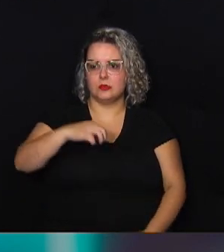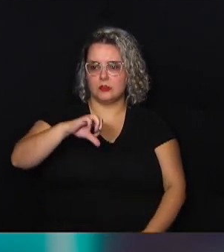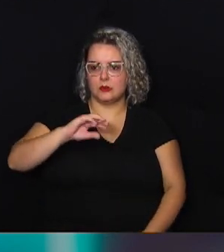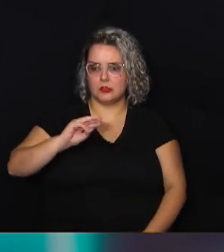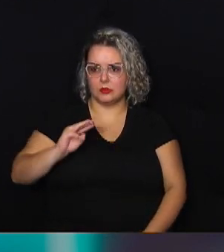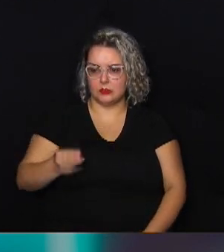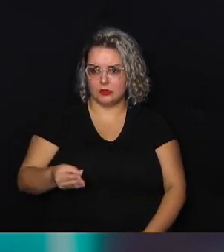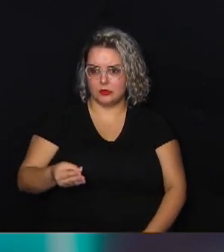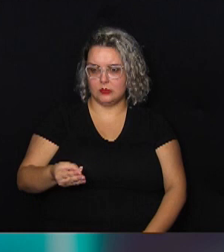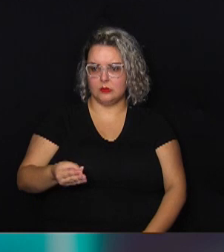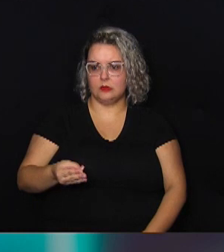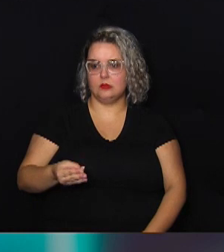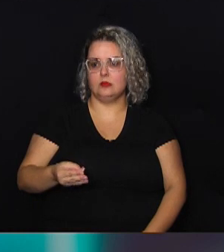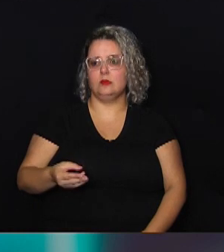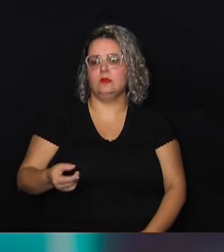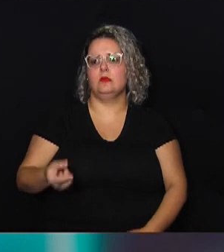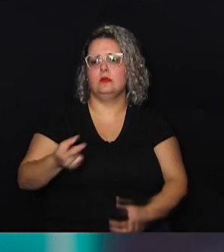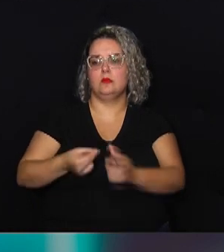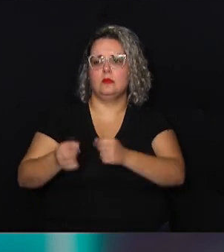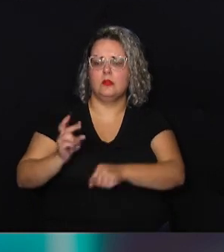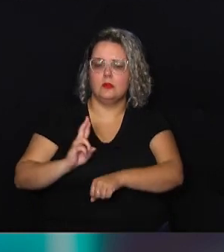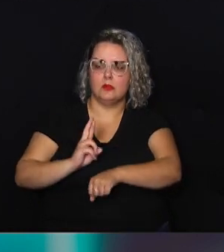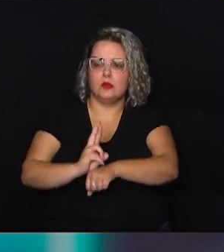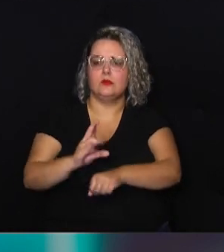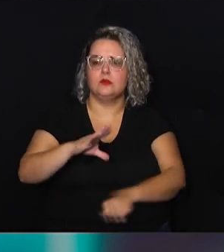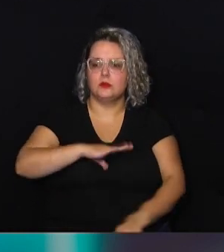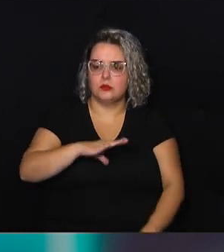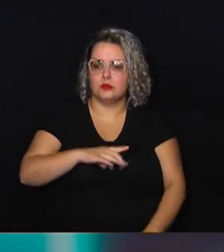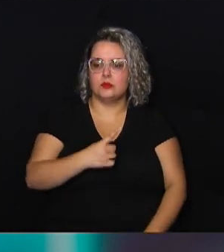789.549.000 desse valor foi com recurso municipal,